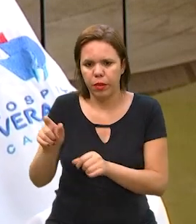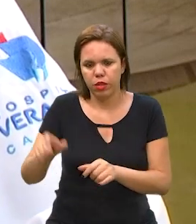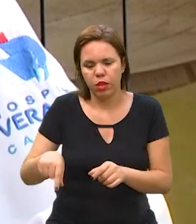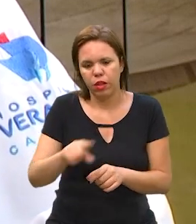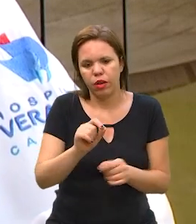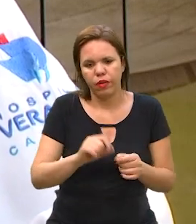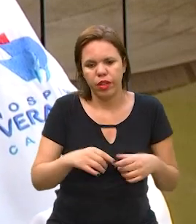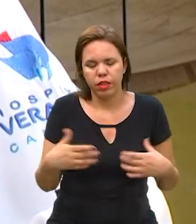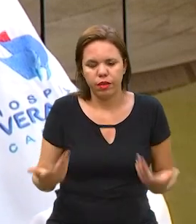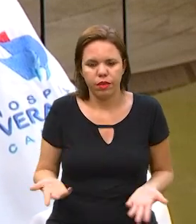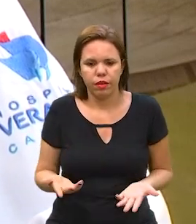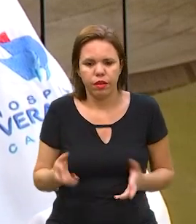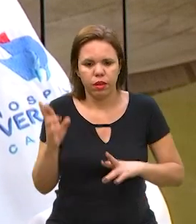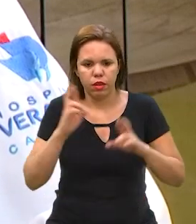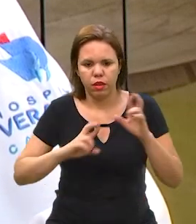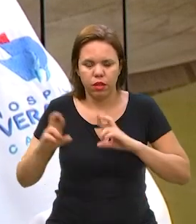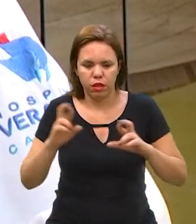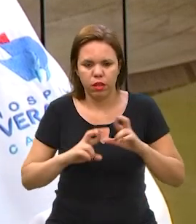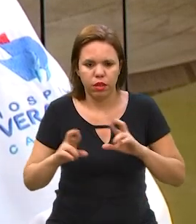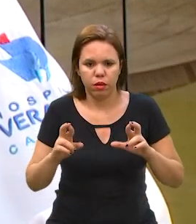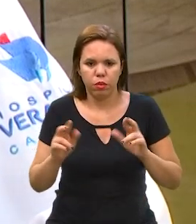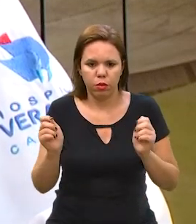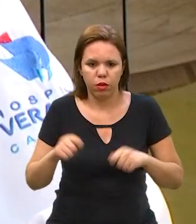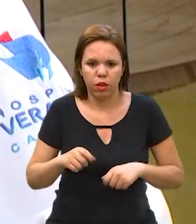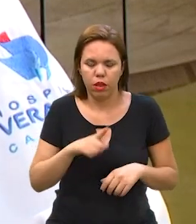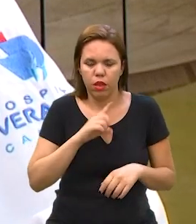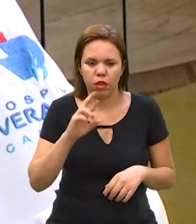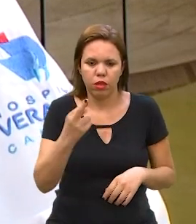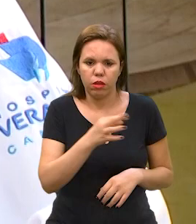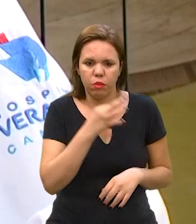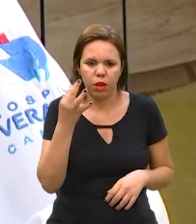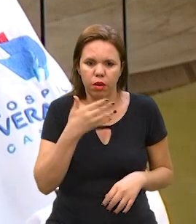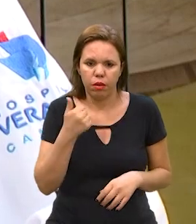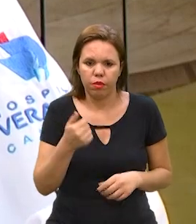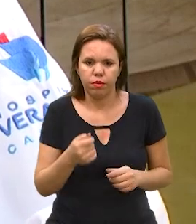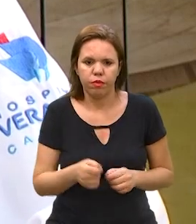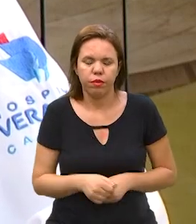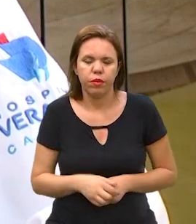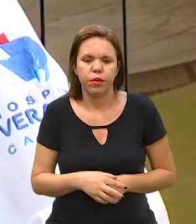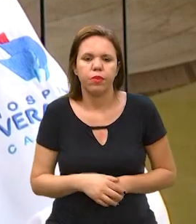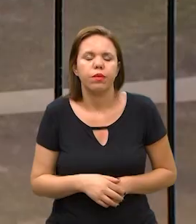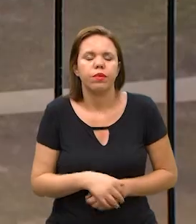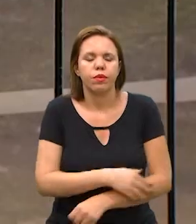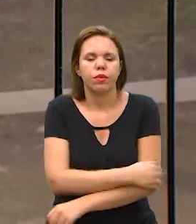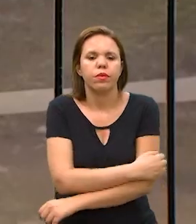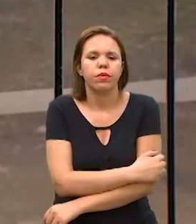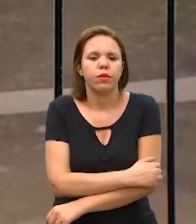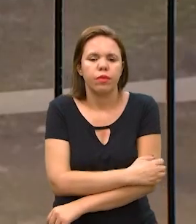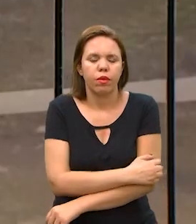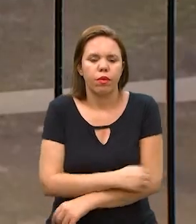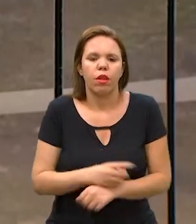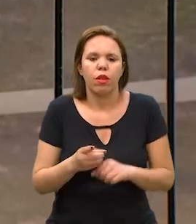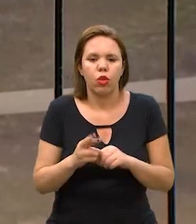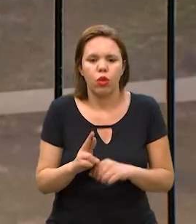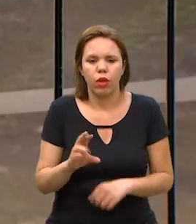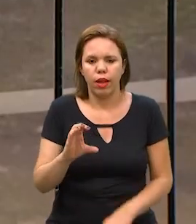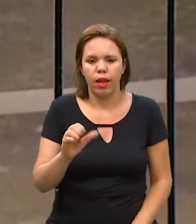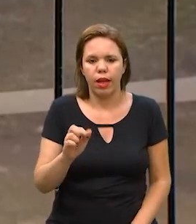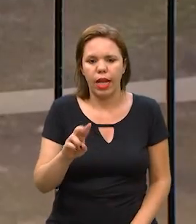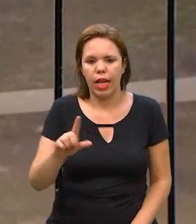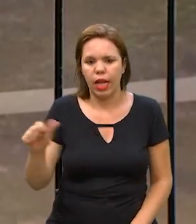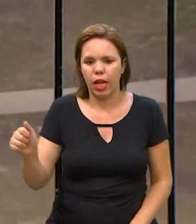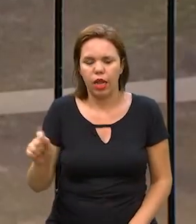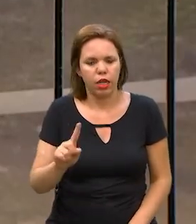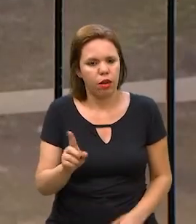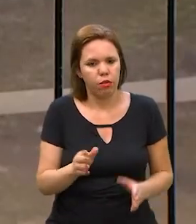local para o paciente estar indo fazer os exames para poder ter um resultado adequado. Ela falou, a doutora Carla falou agora há